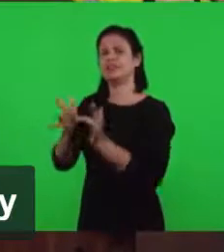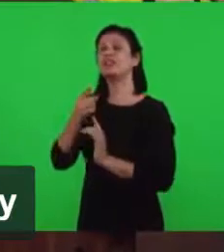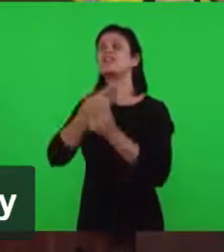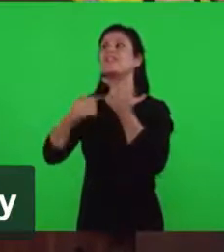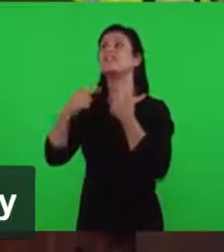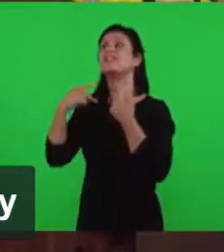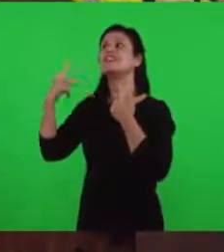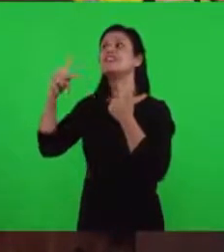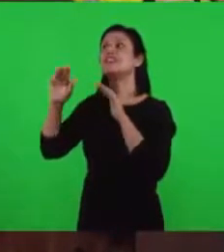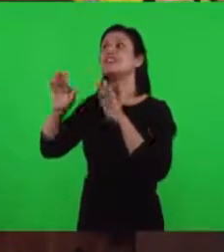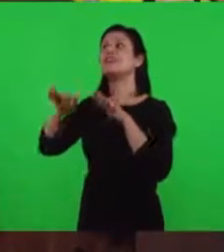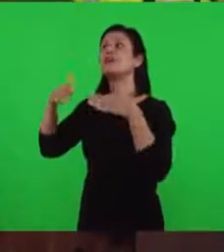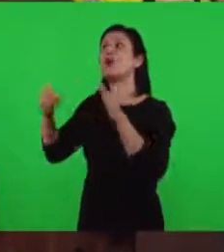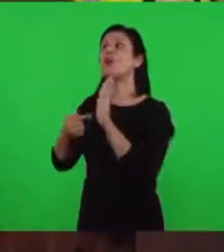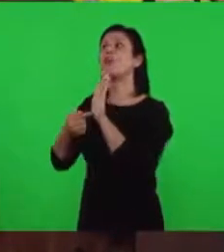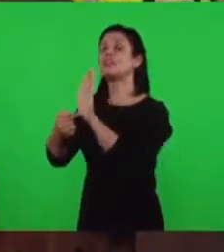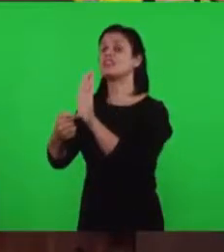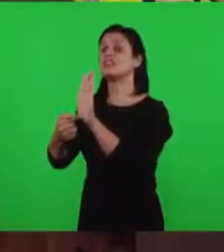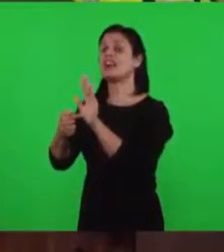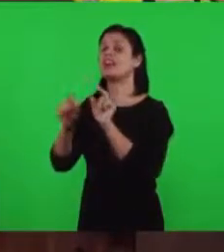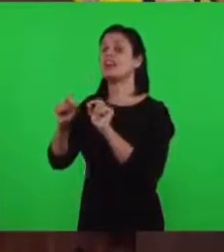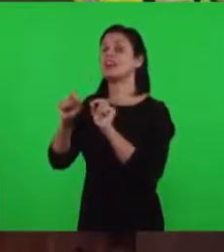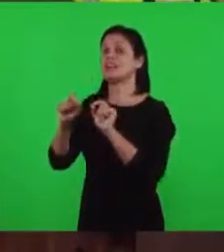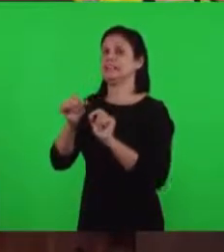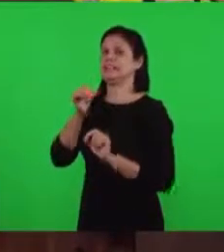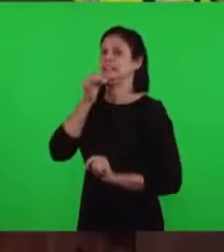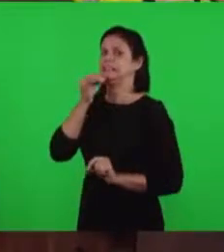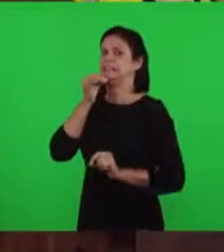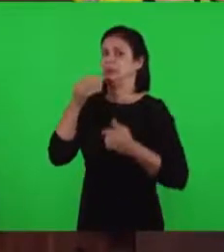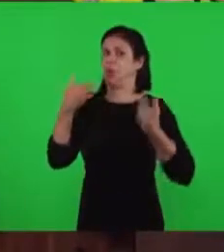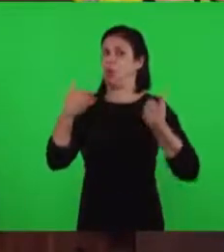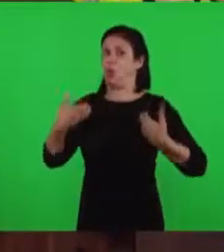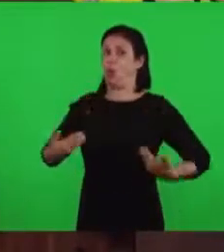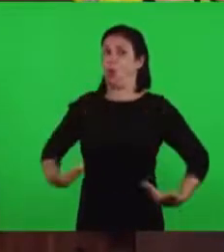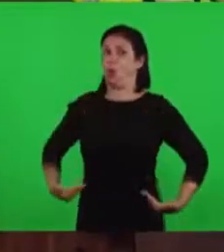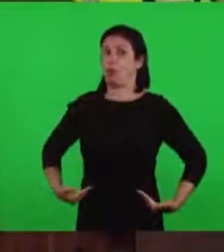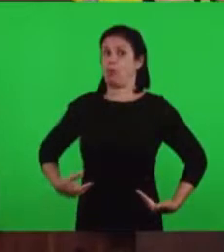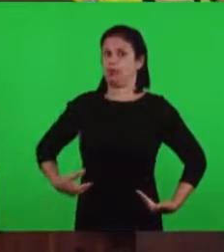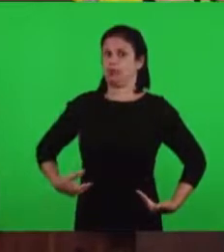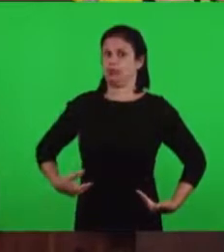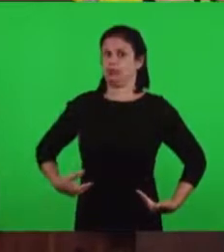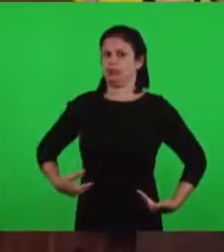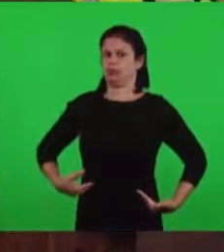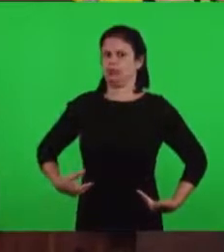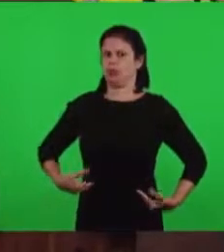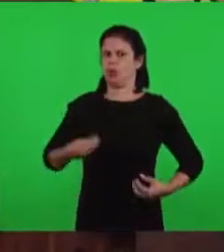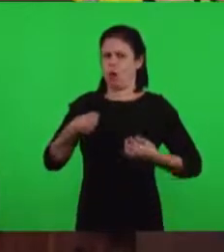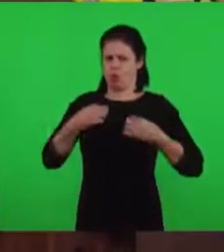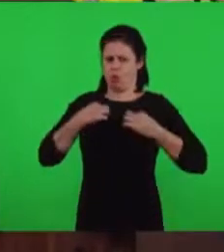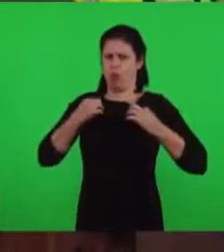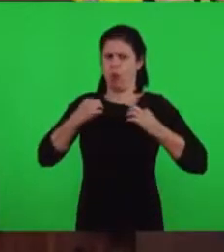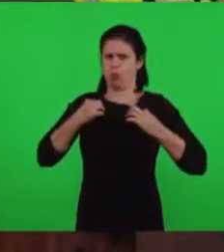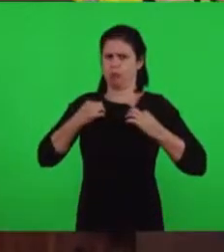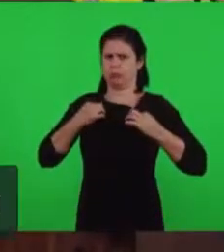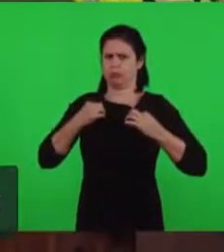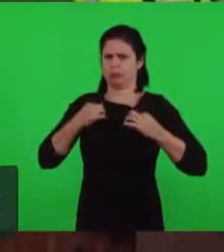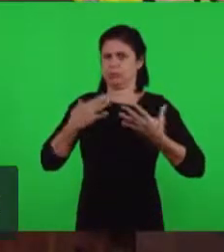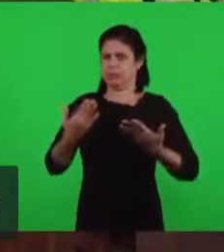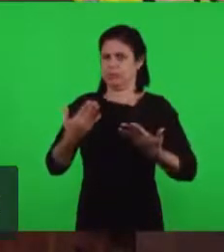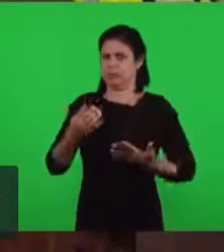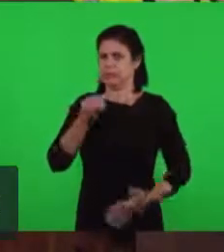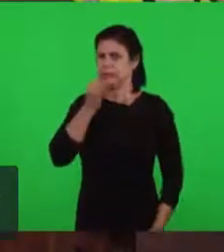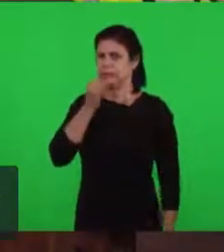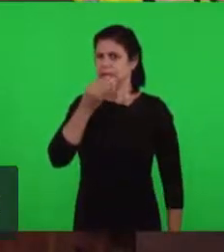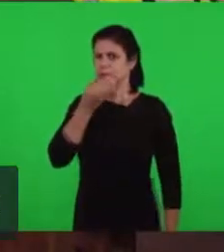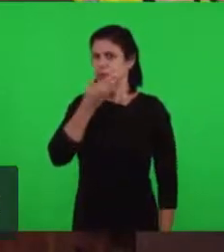corpo deve está vestido tão longe de jesus o